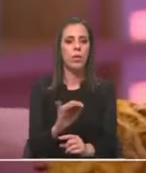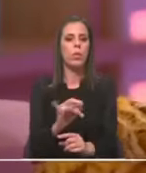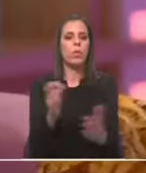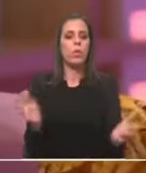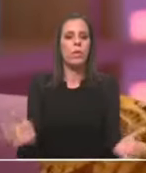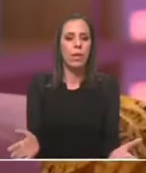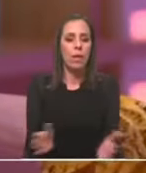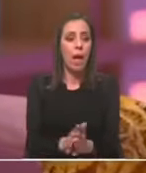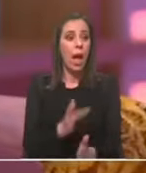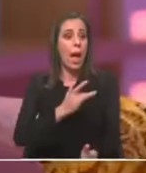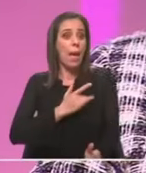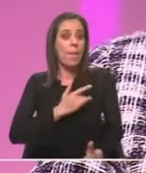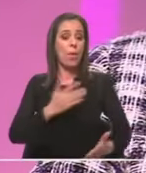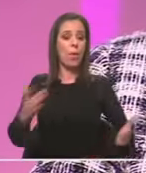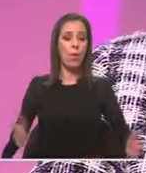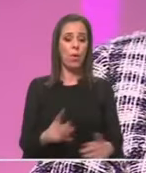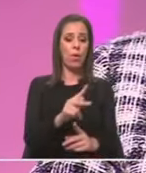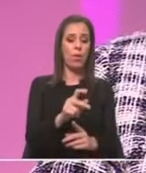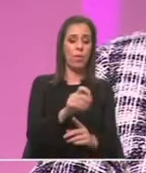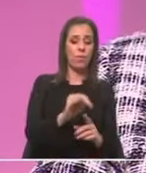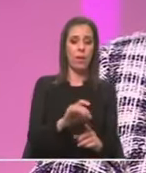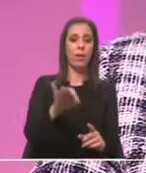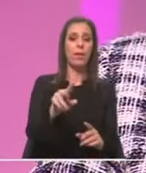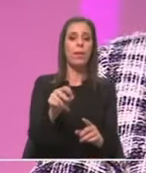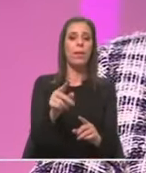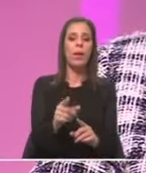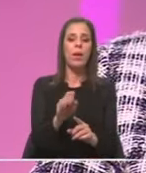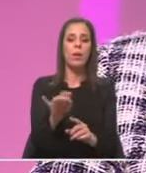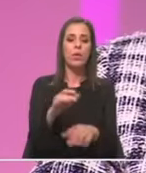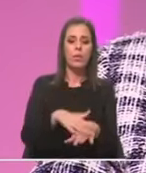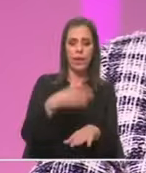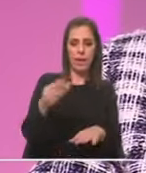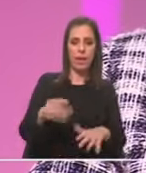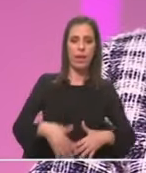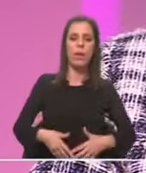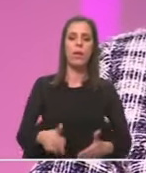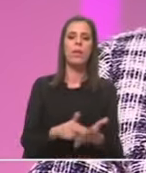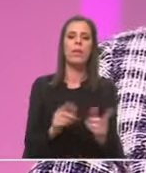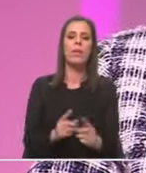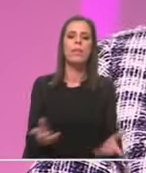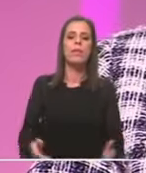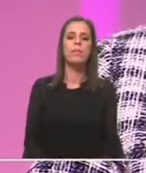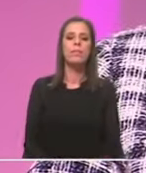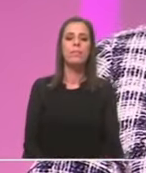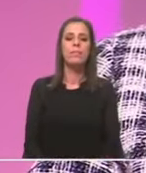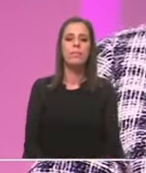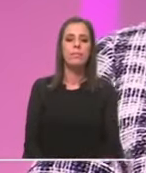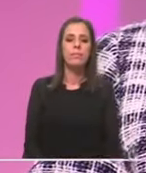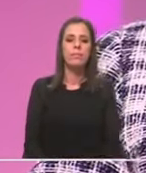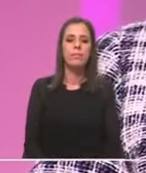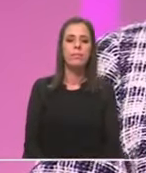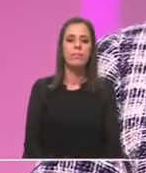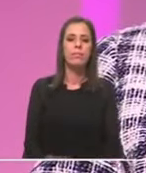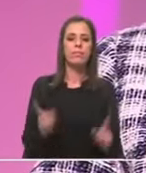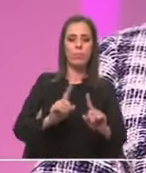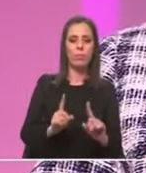Sofia é o resultado deste grande amor entre o Vasco e a e a Paula a Sofia vei tarde não é já não contava enfim por